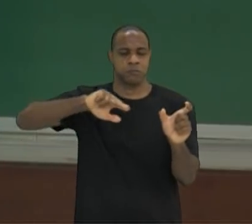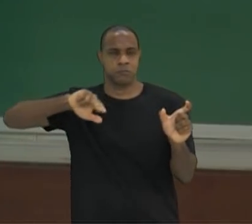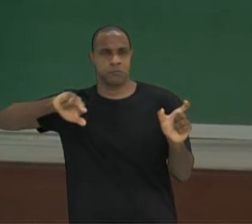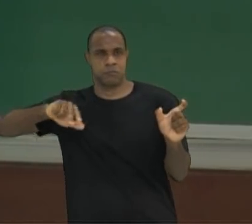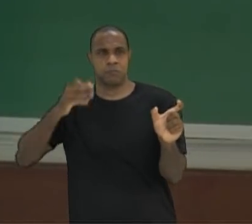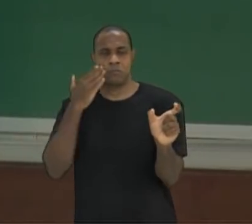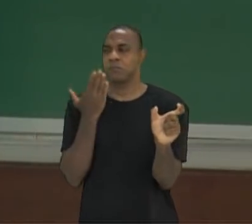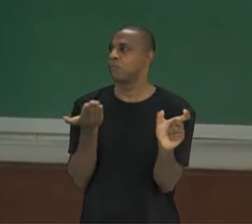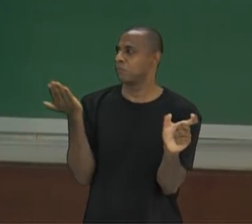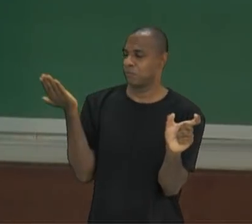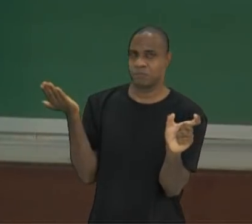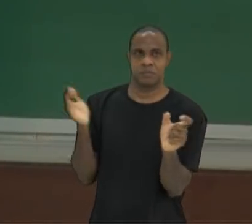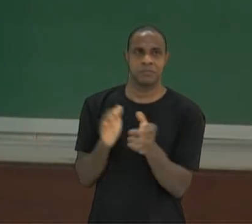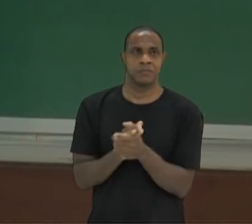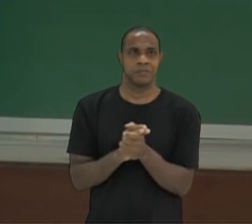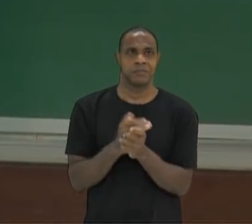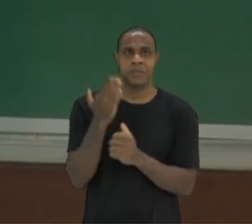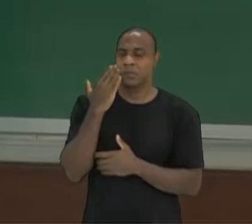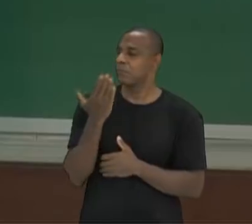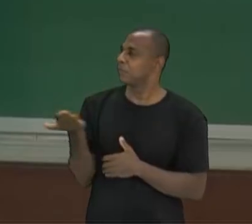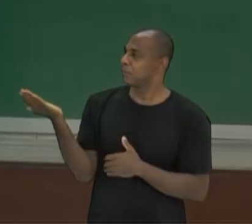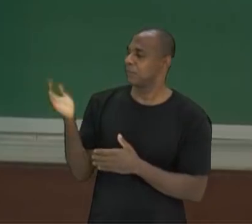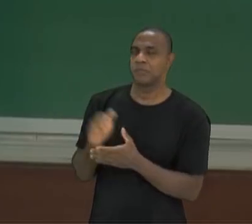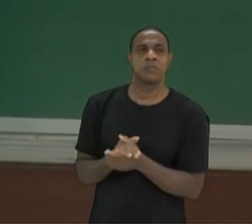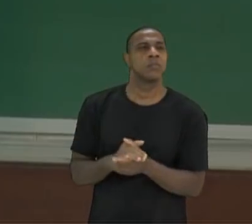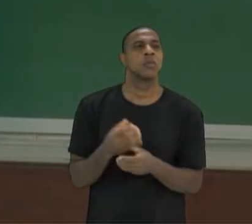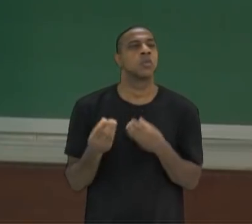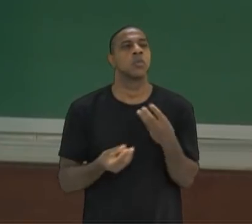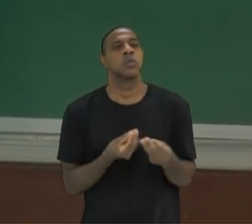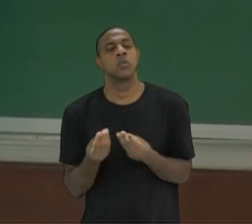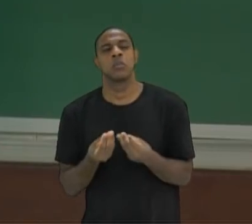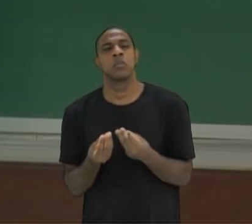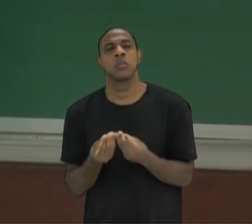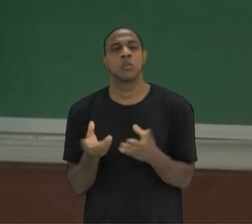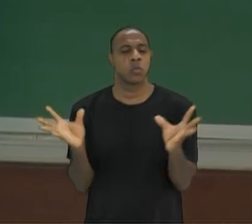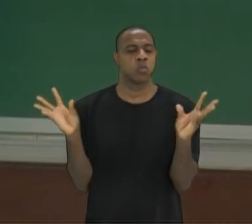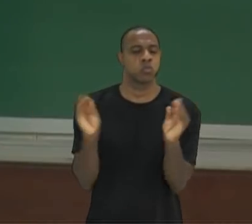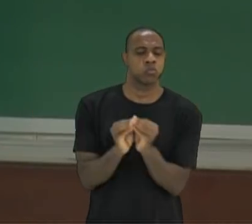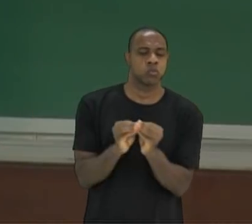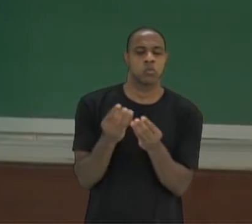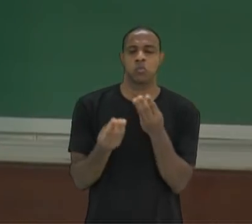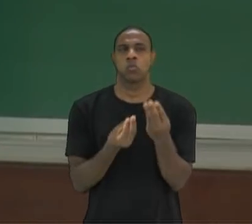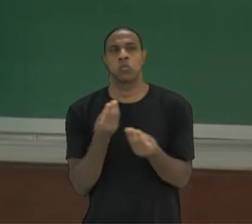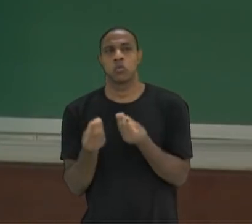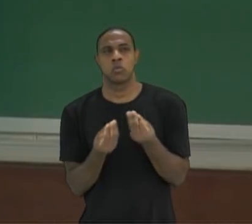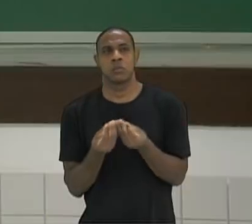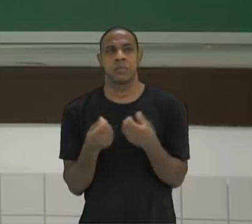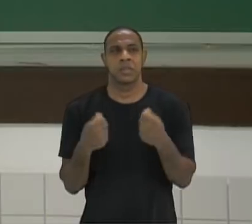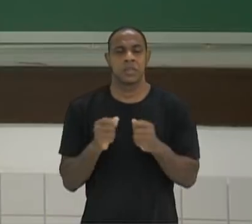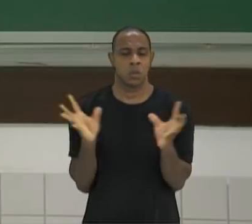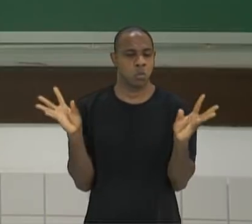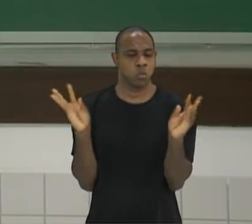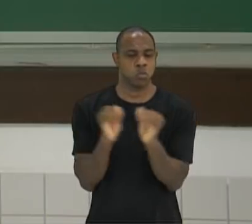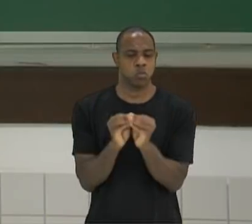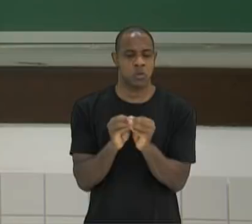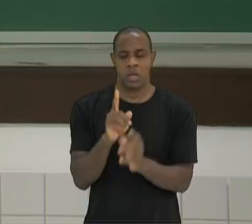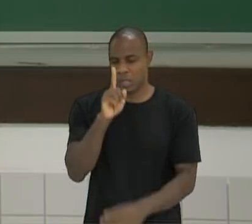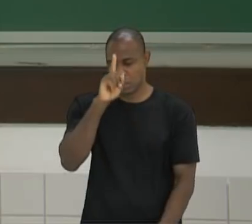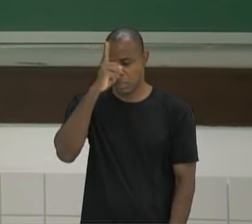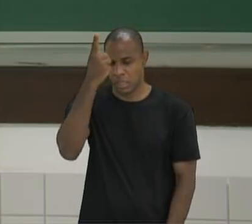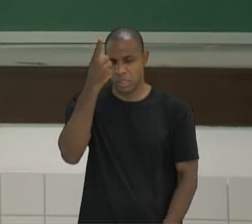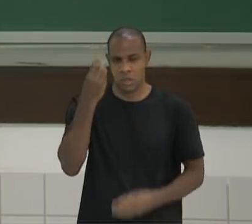ou simplificar. Então, de que forma que eu produzo um bom resumo? Eu tenho que sintetizar as